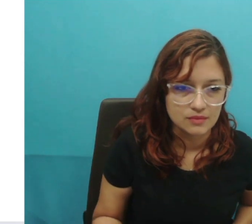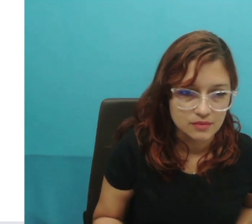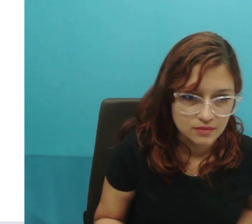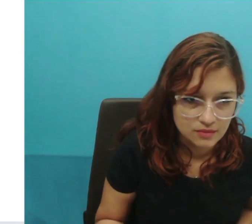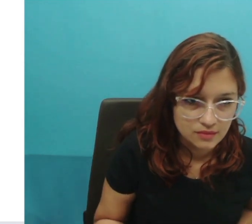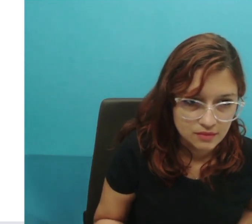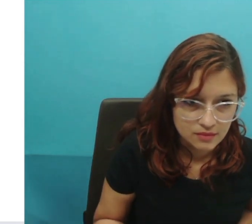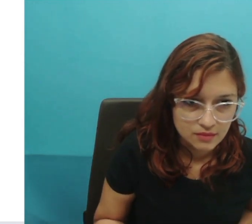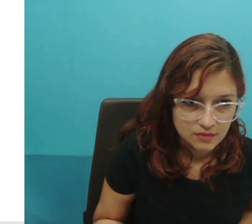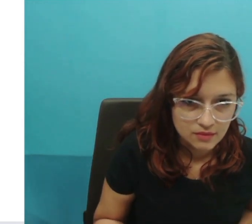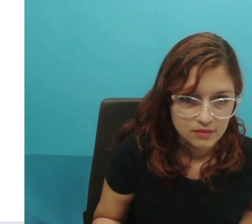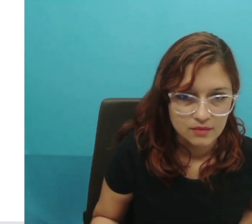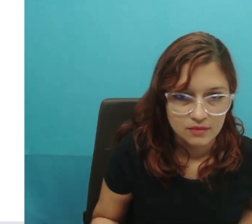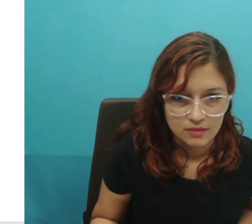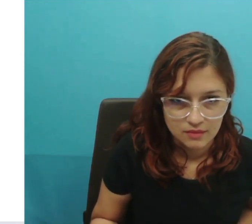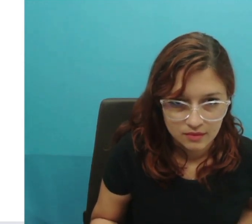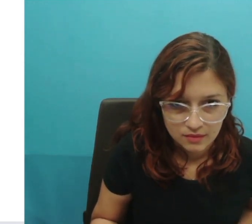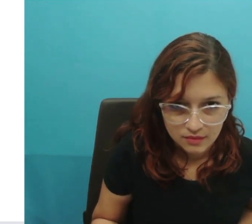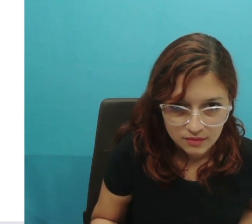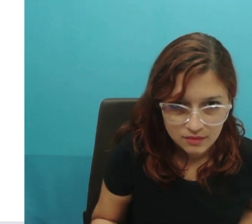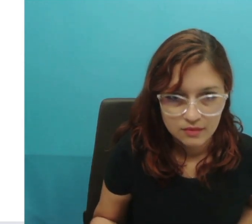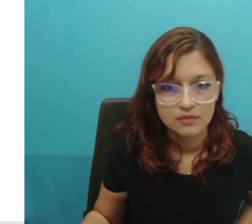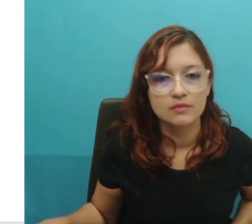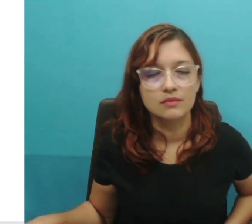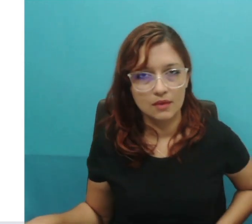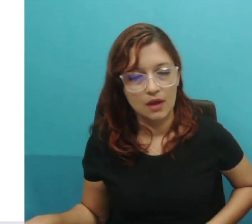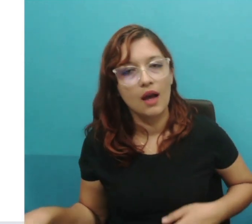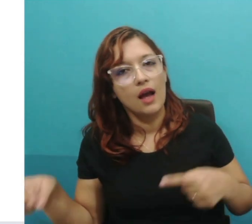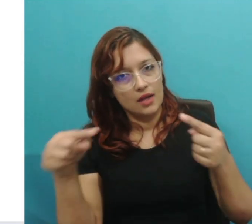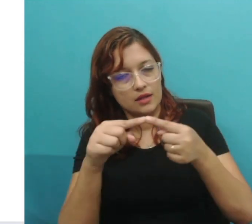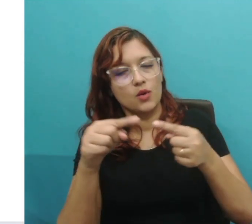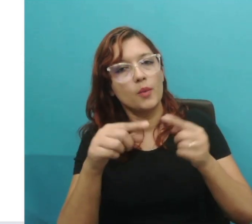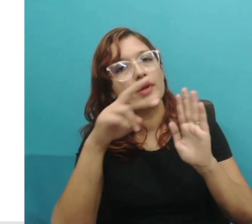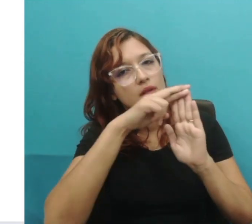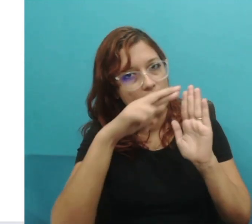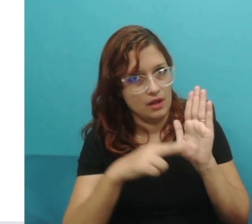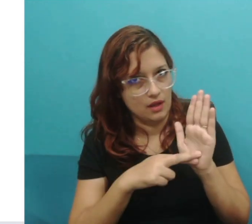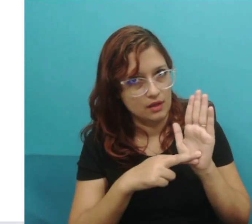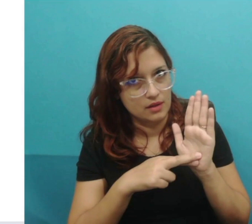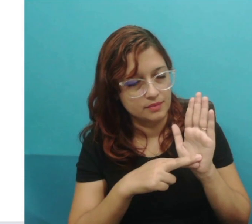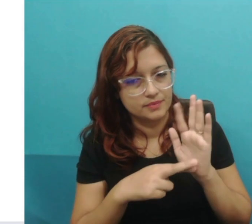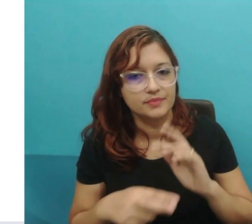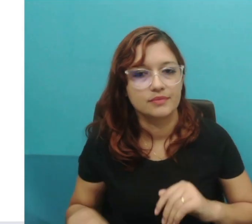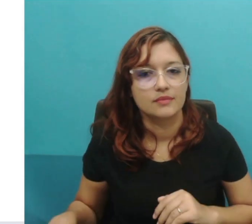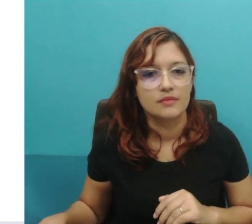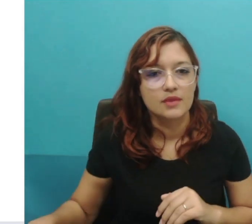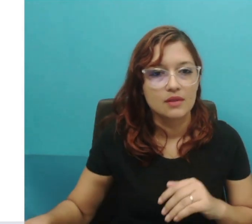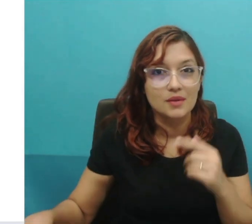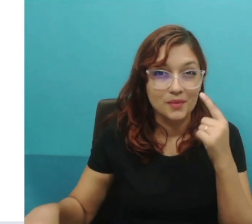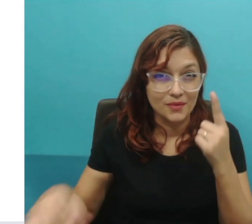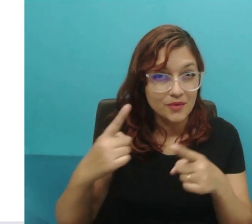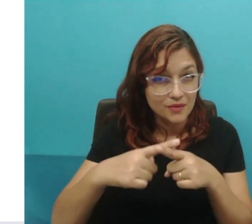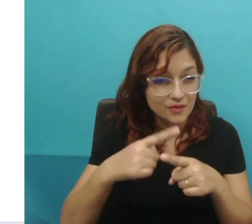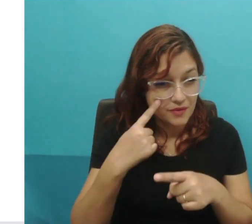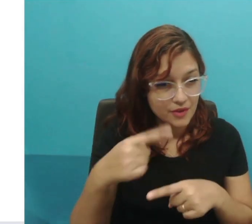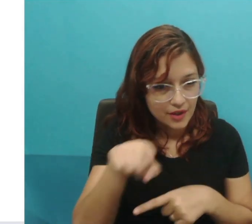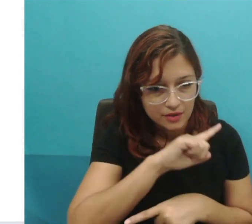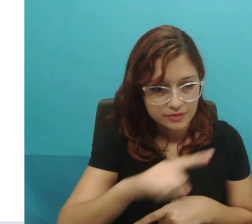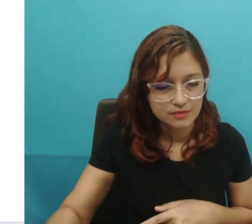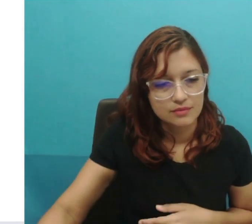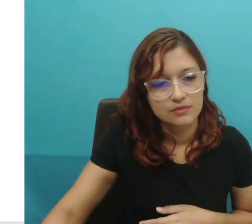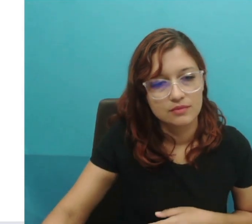o certo seria falar onde você estacionou o teu carro. Aí tá de acordo com a